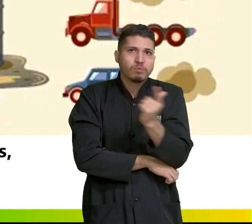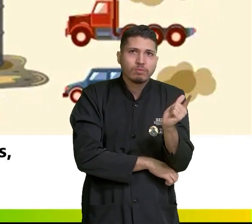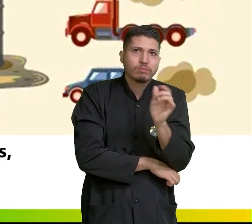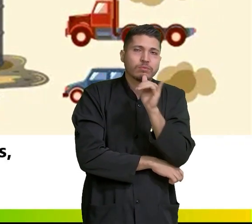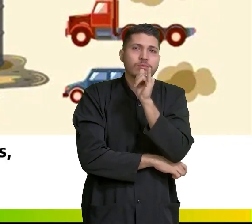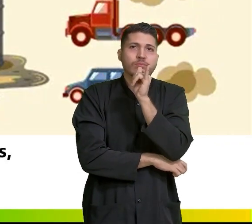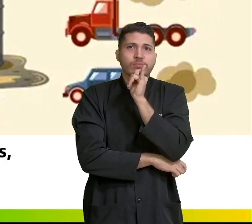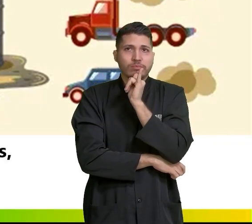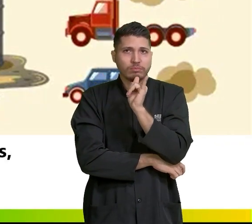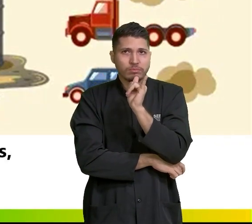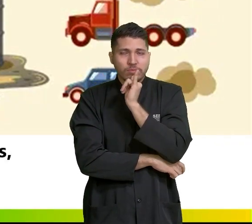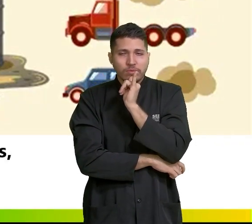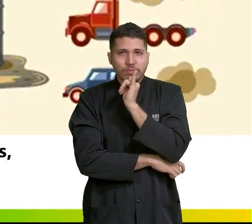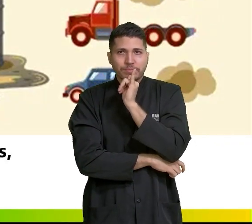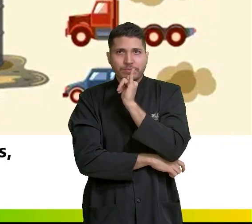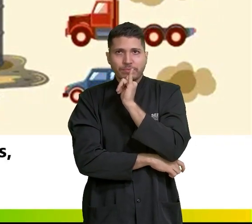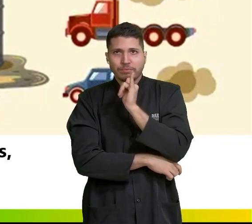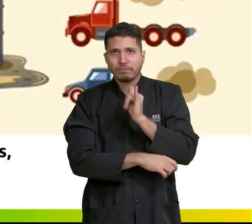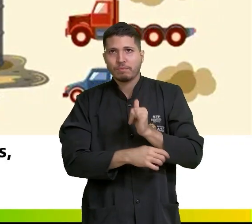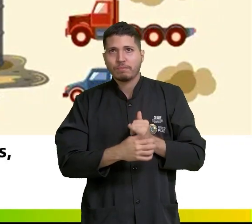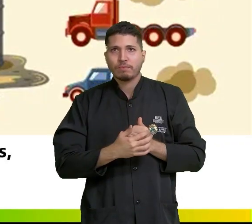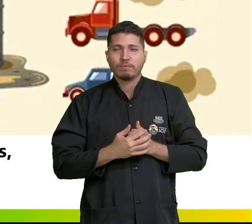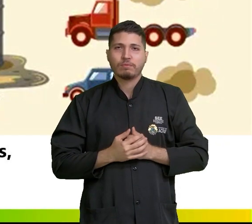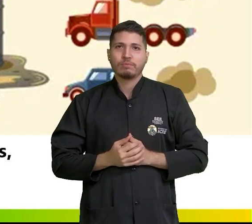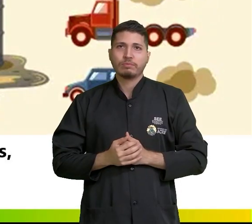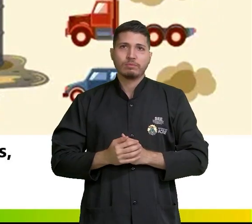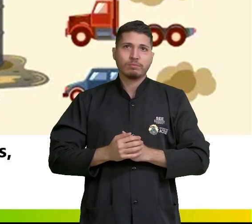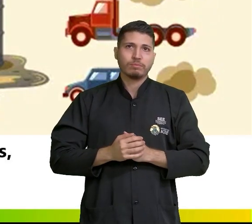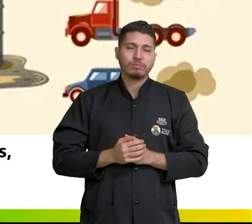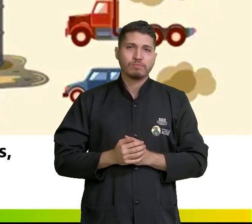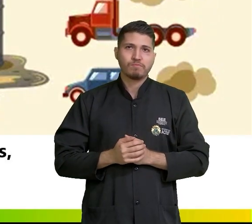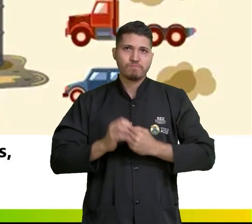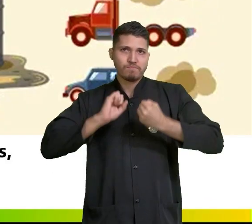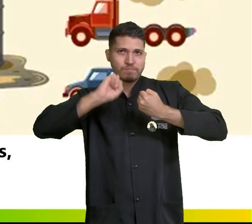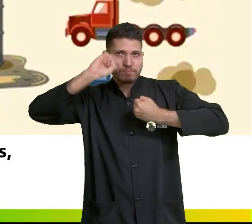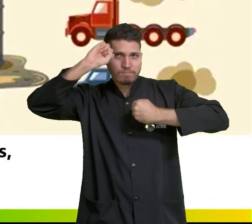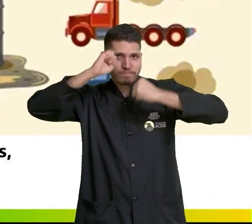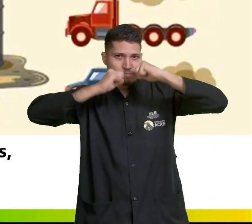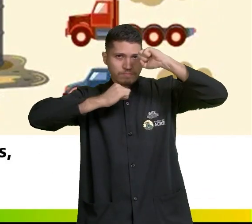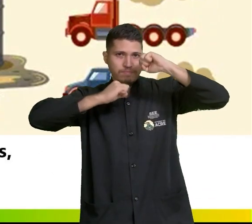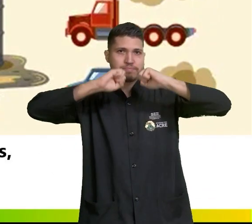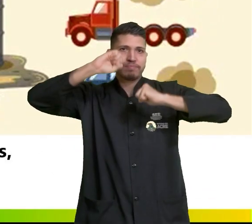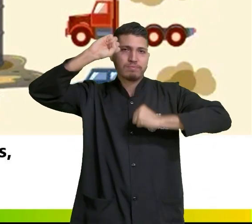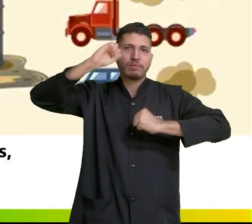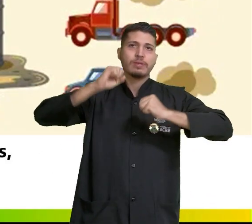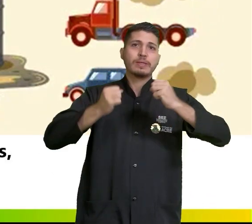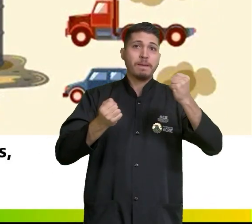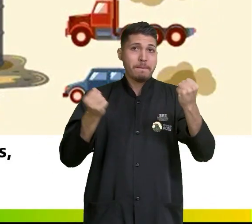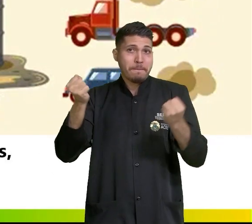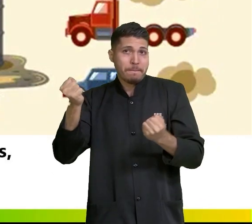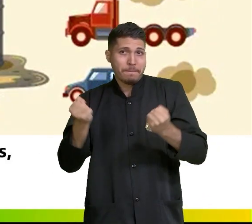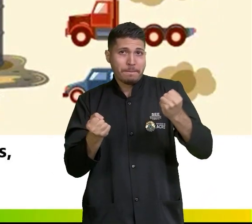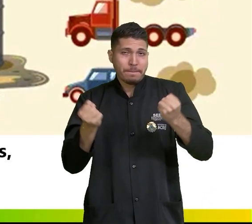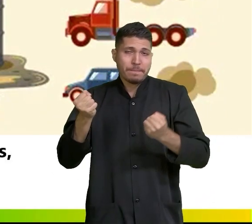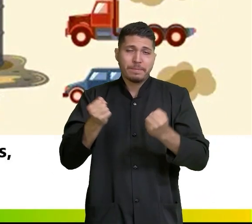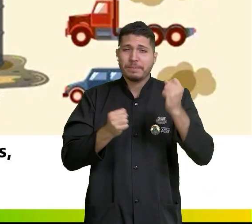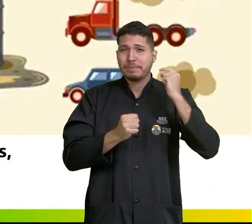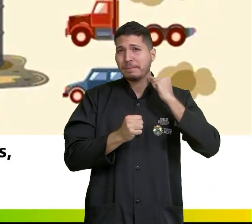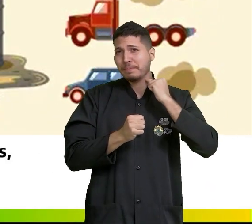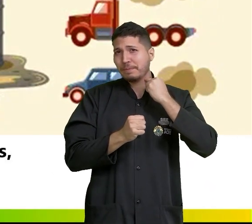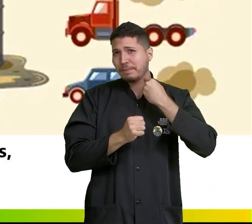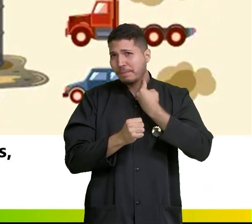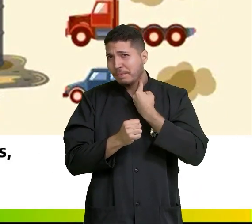também aí as indústrias e os carros poluindo o meio ambiente através